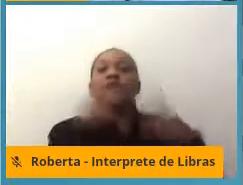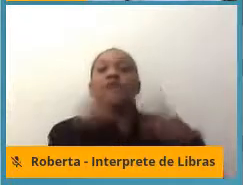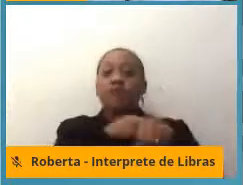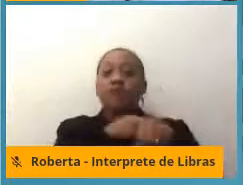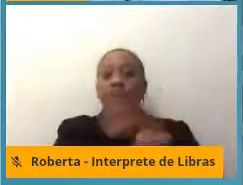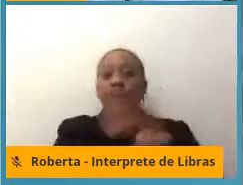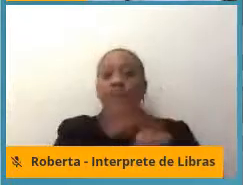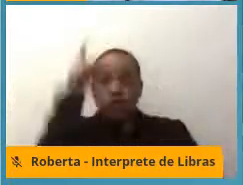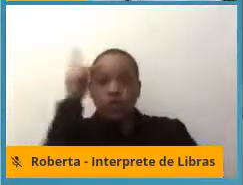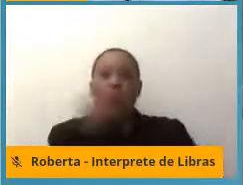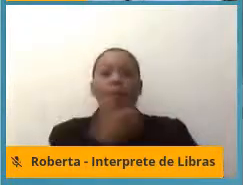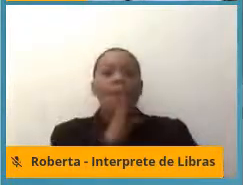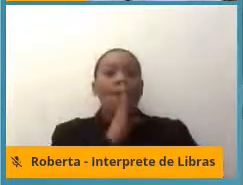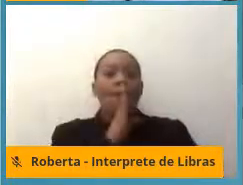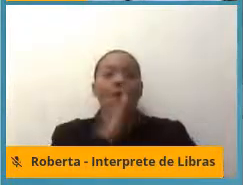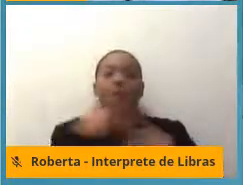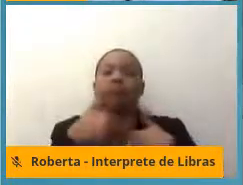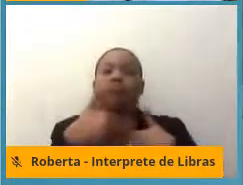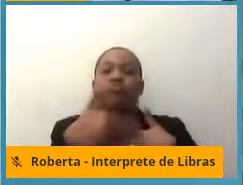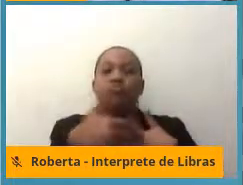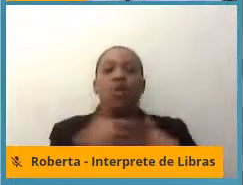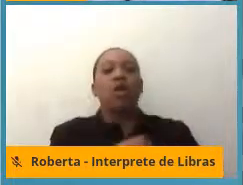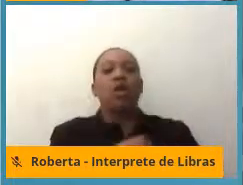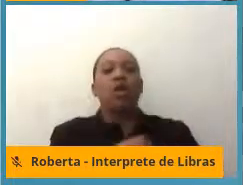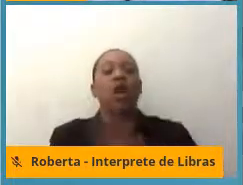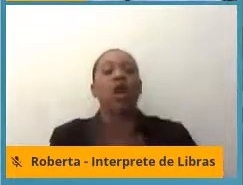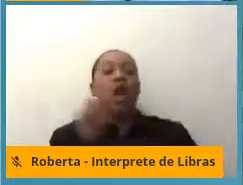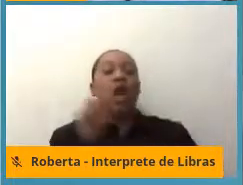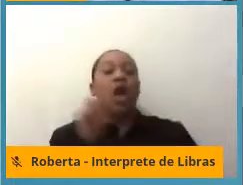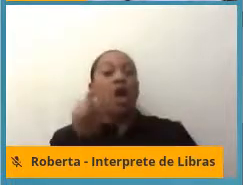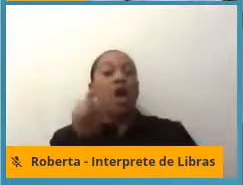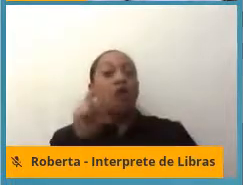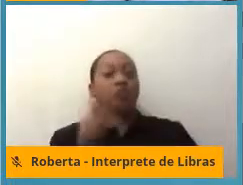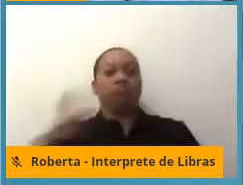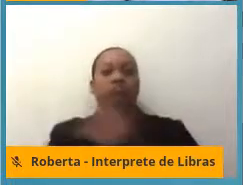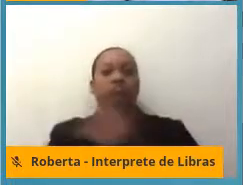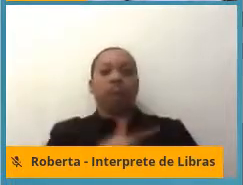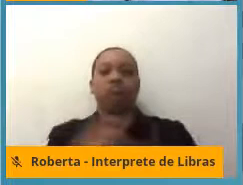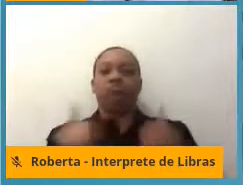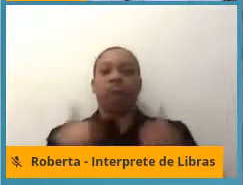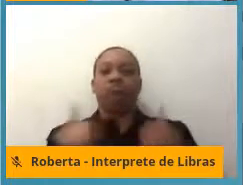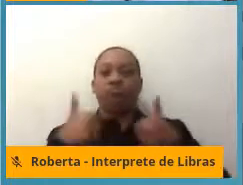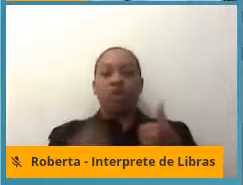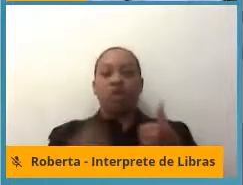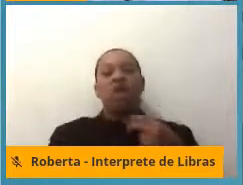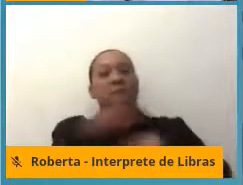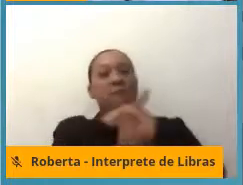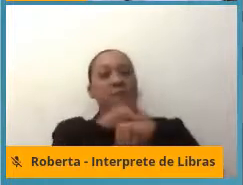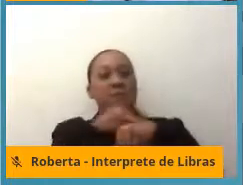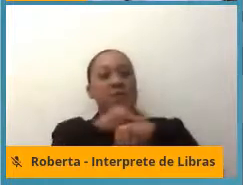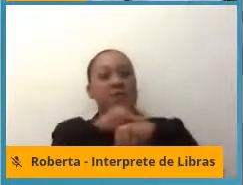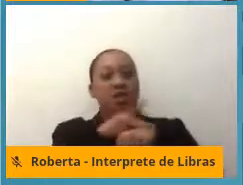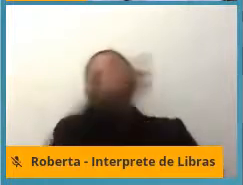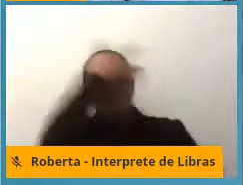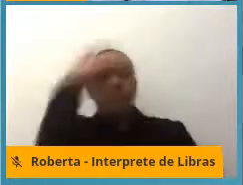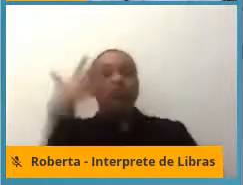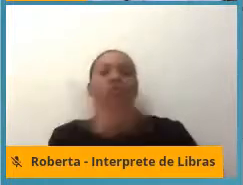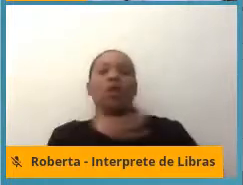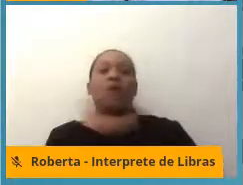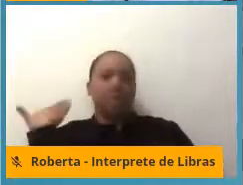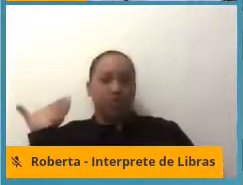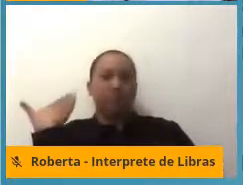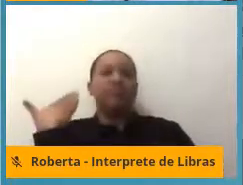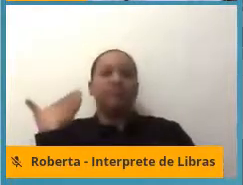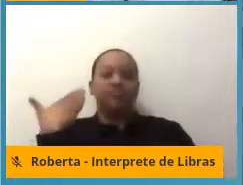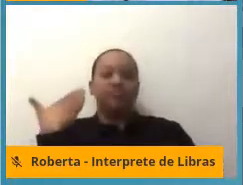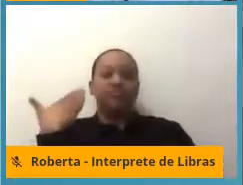recuperadas, e as bolinhas pretas, pessoas mortas. Então, isso é uma visão bem simplificada do que seria, né, uma dinâmica de